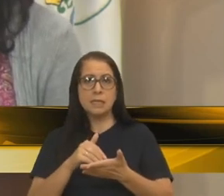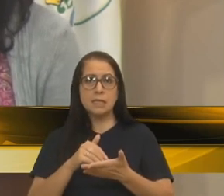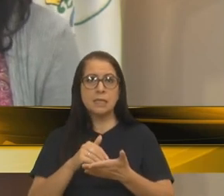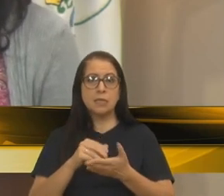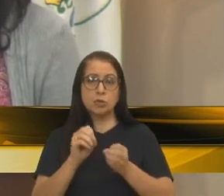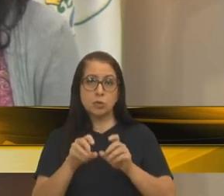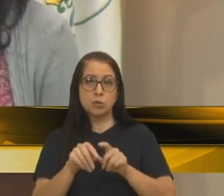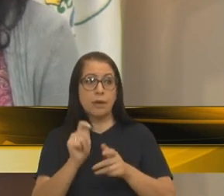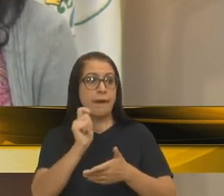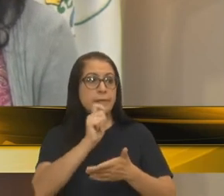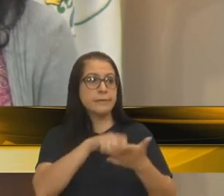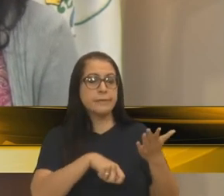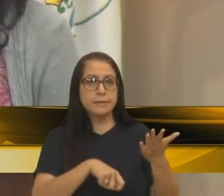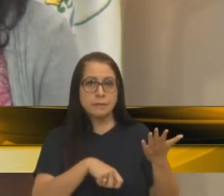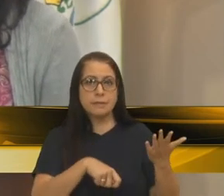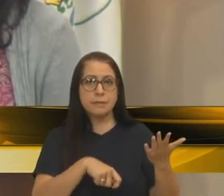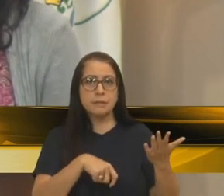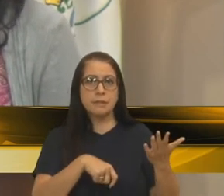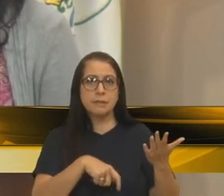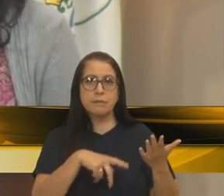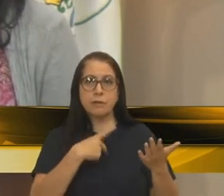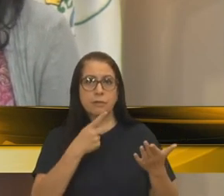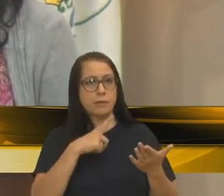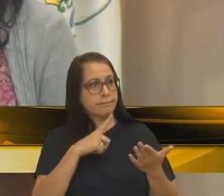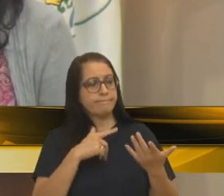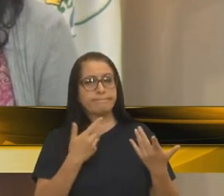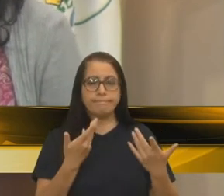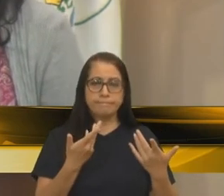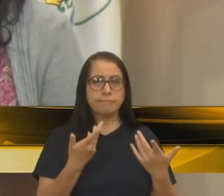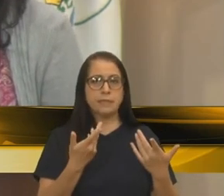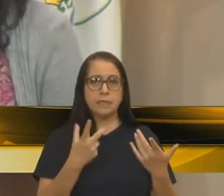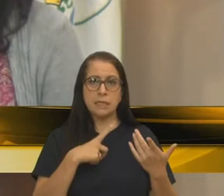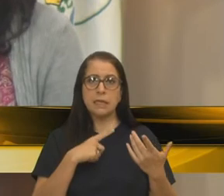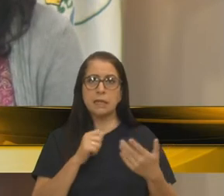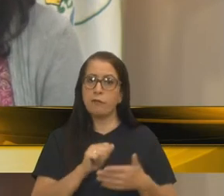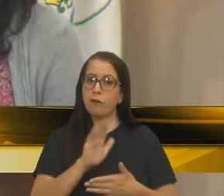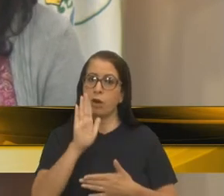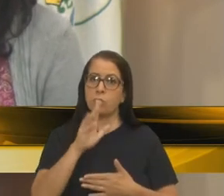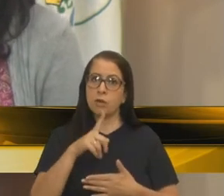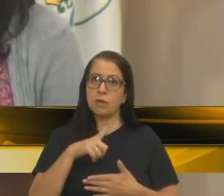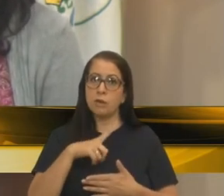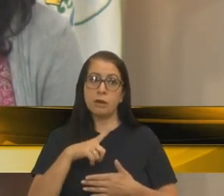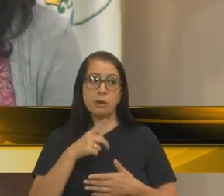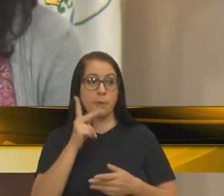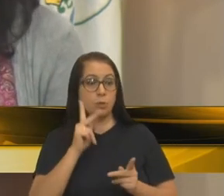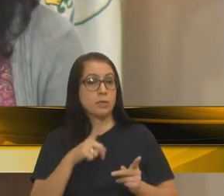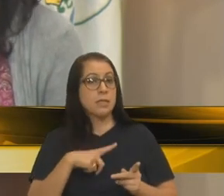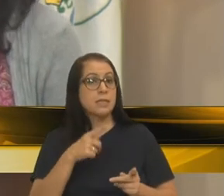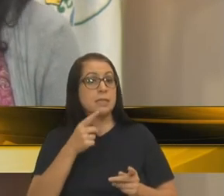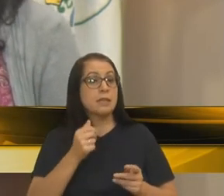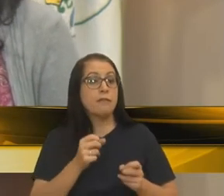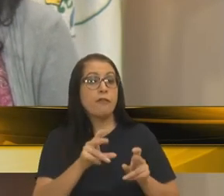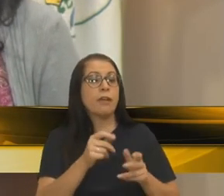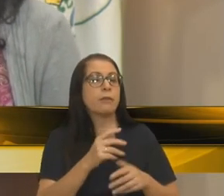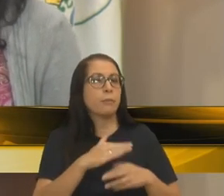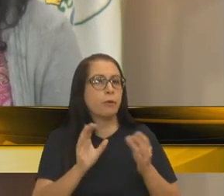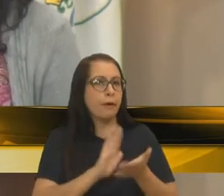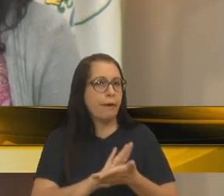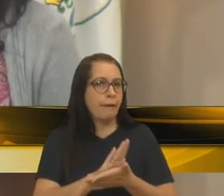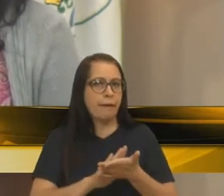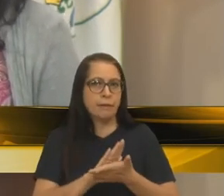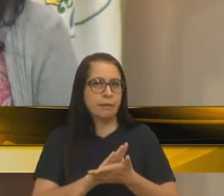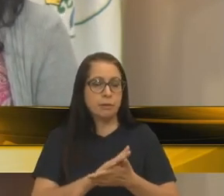ainda assinar. Eu disse, tem gente que tem valor e tem gente que tem preço. E tu simplesmente mudar o